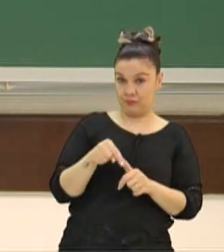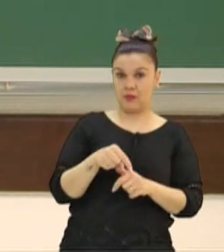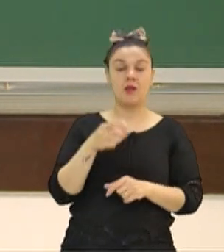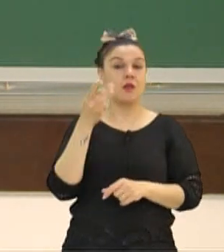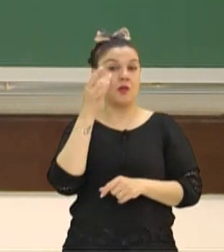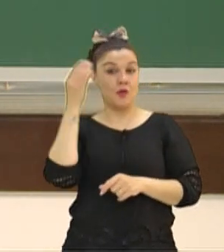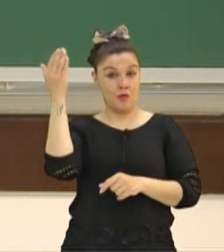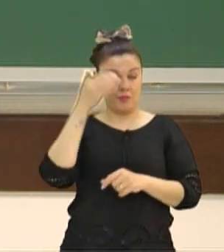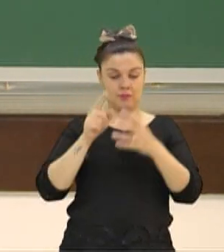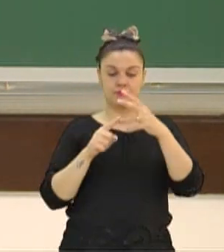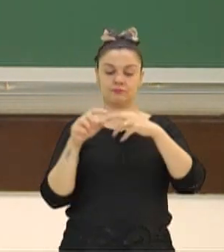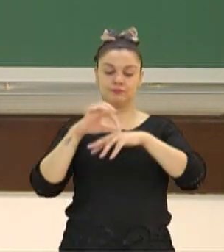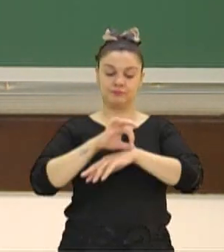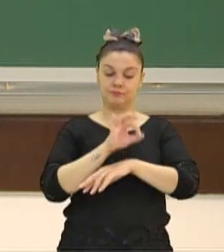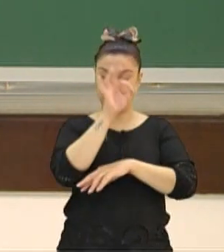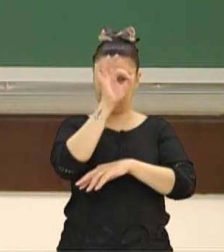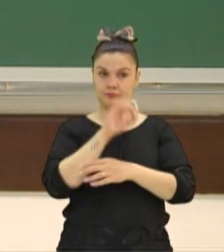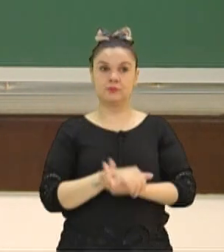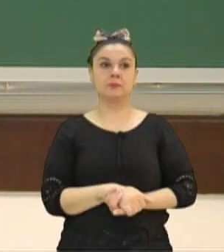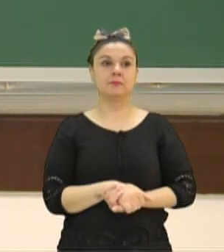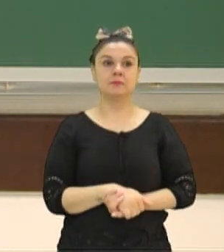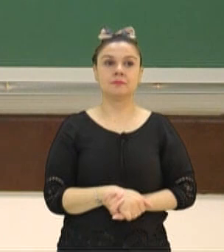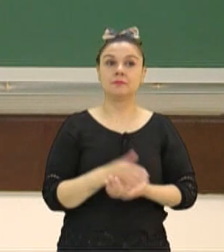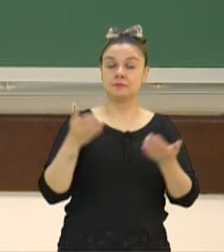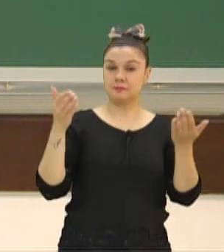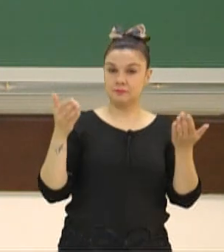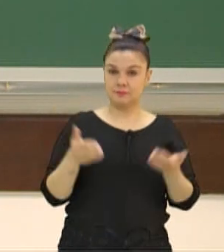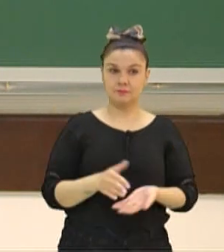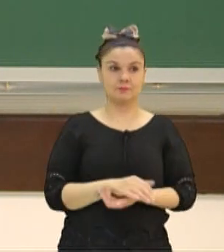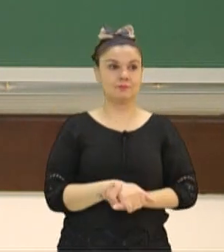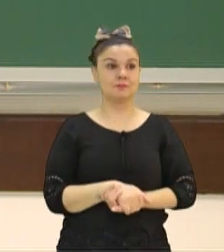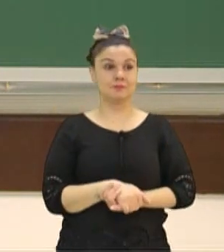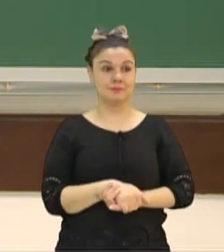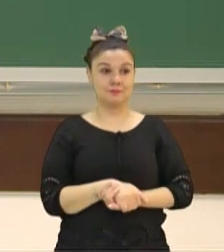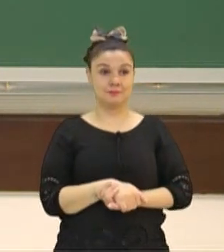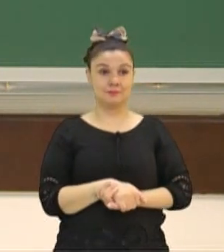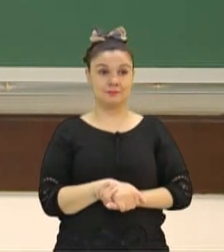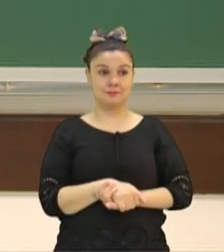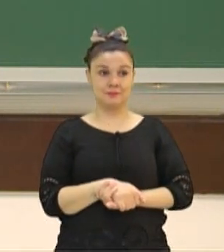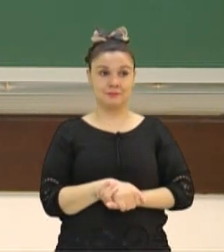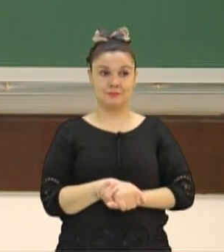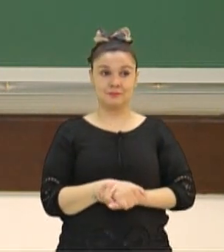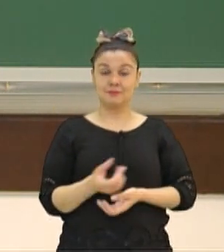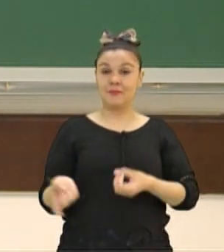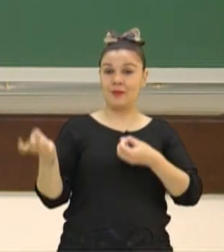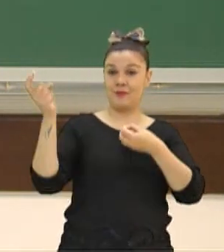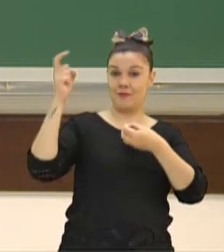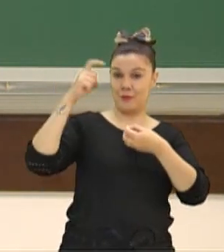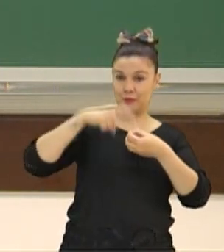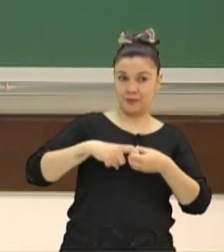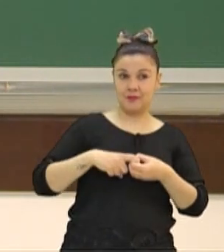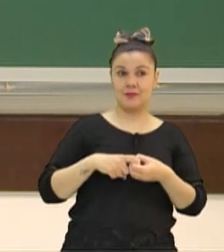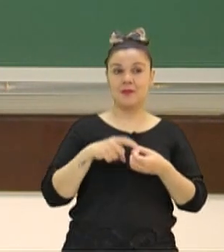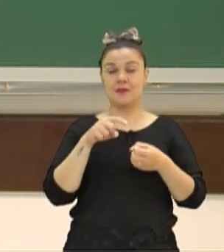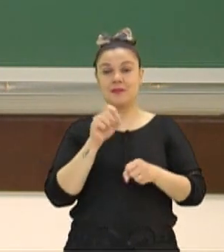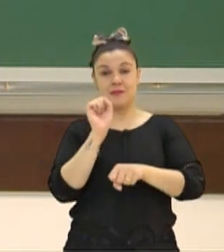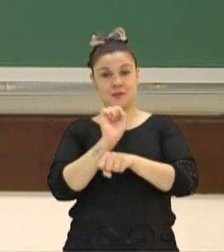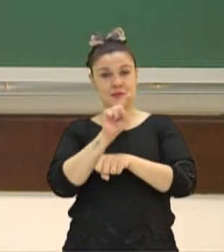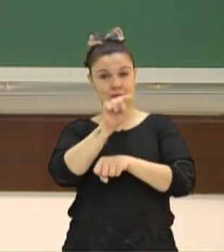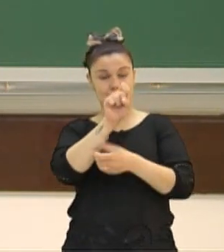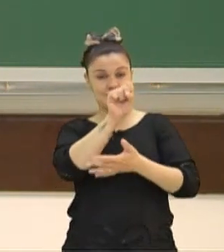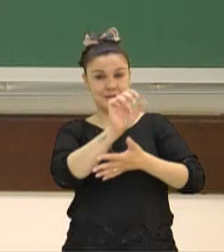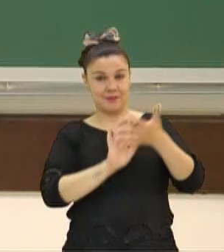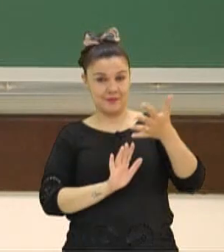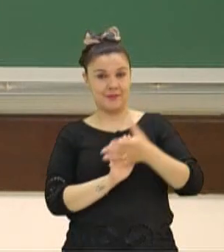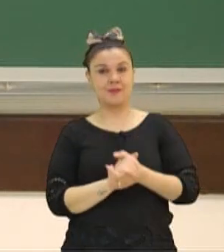da biogênese. Então agora, a gente vai voltar para poder você